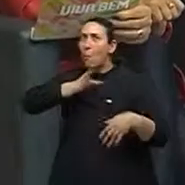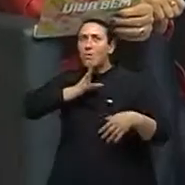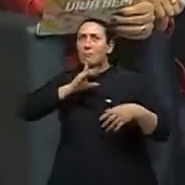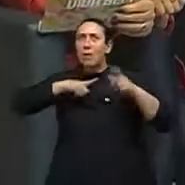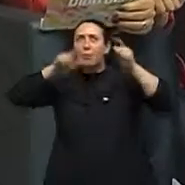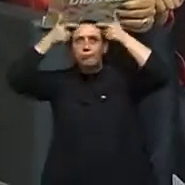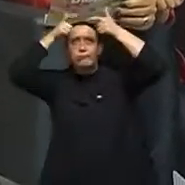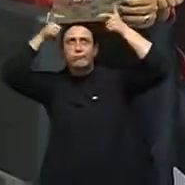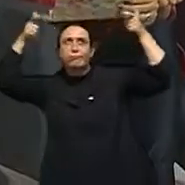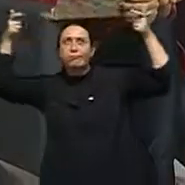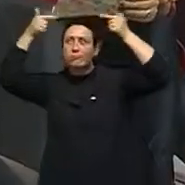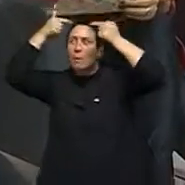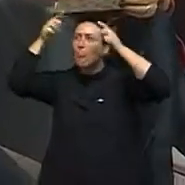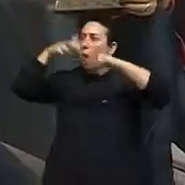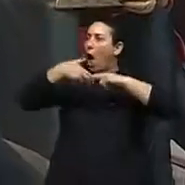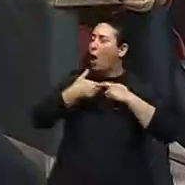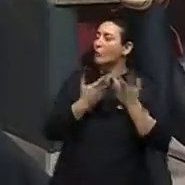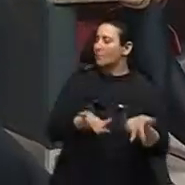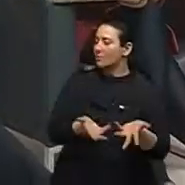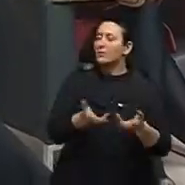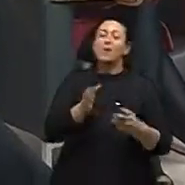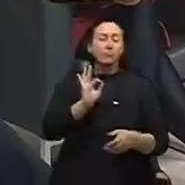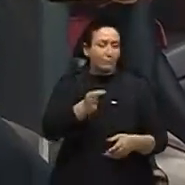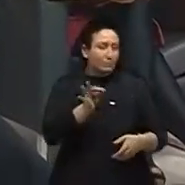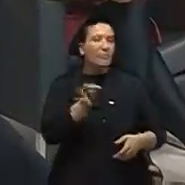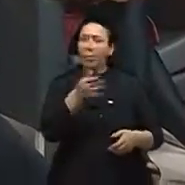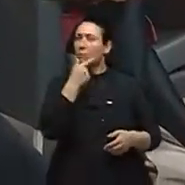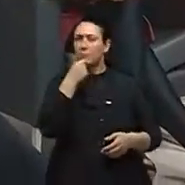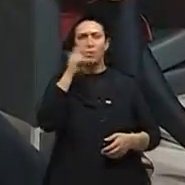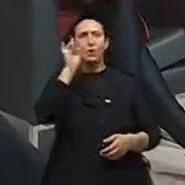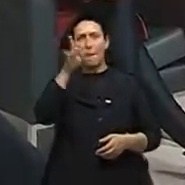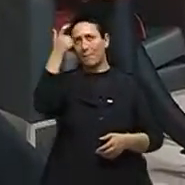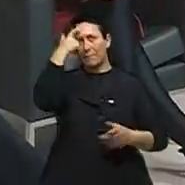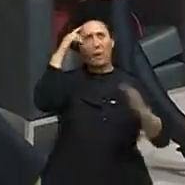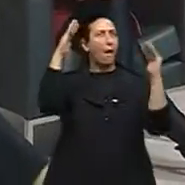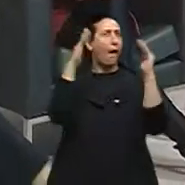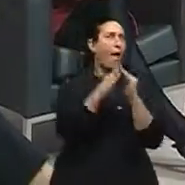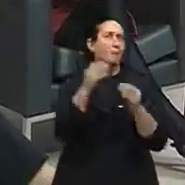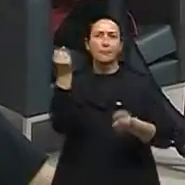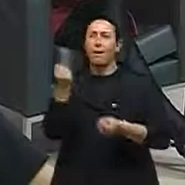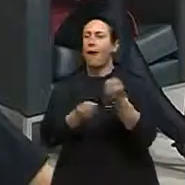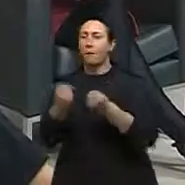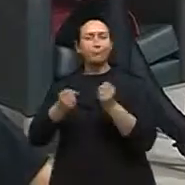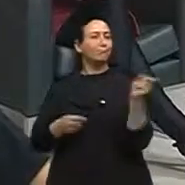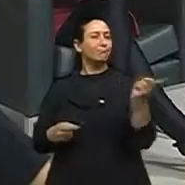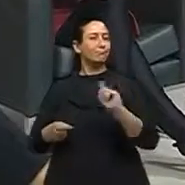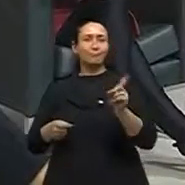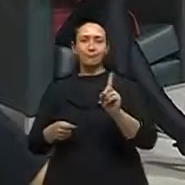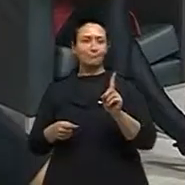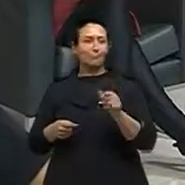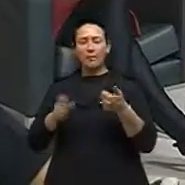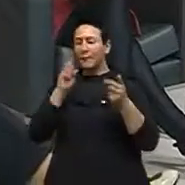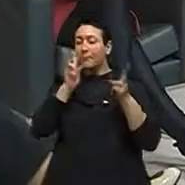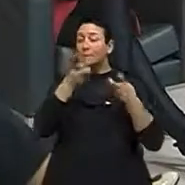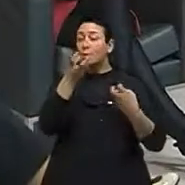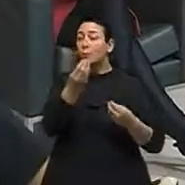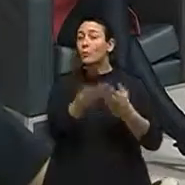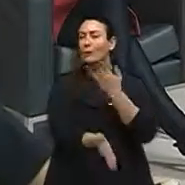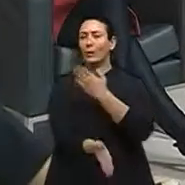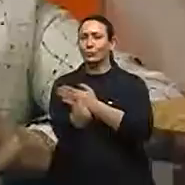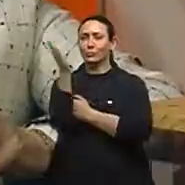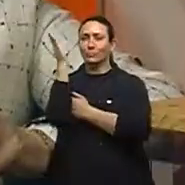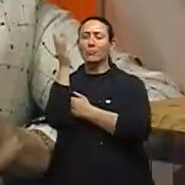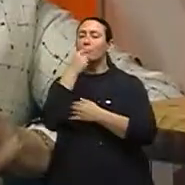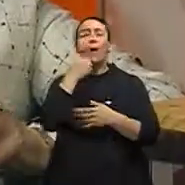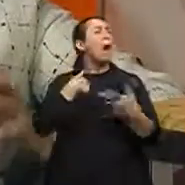aparece mais do que ter caso casa caro né outros sentidos aparece em viagem eu gostaria de viajar